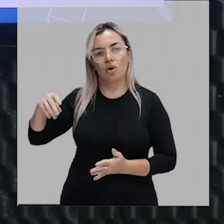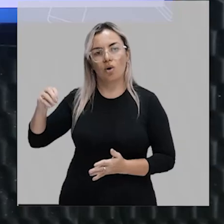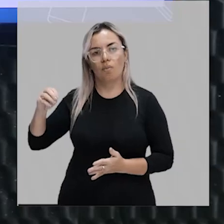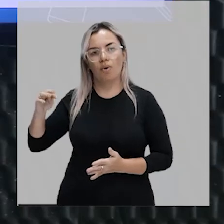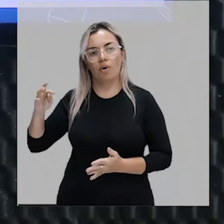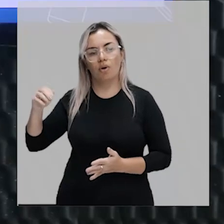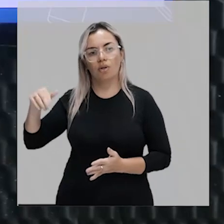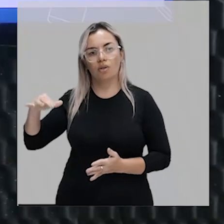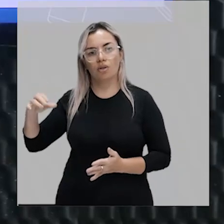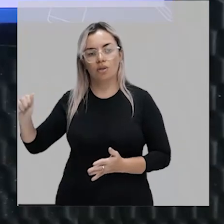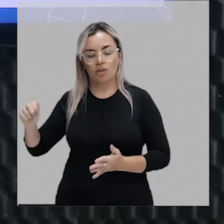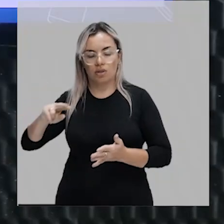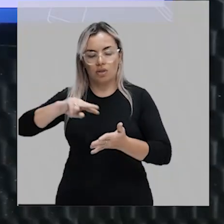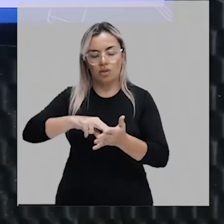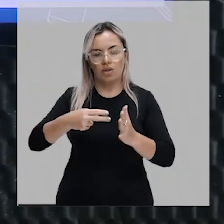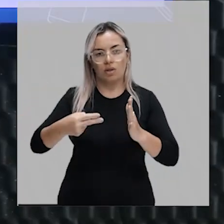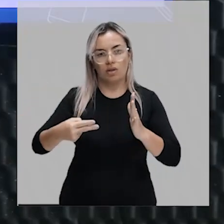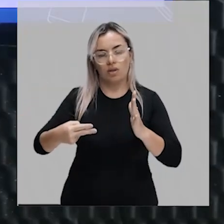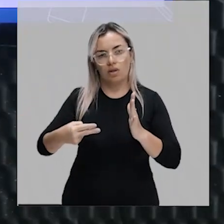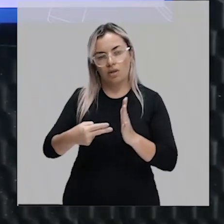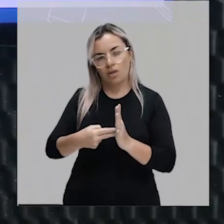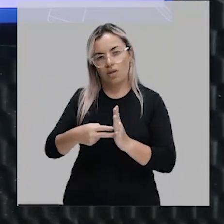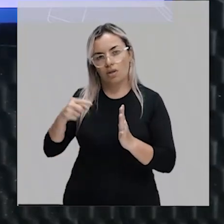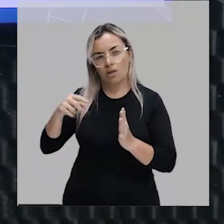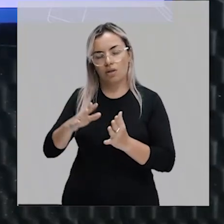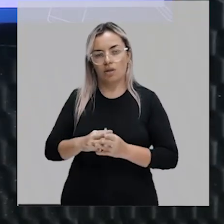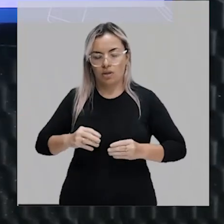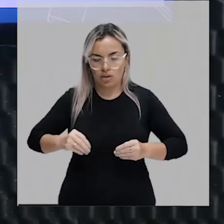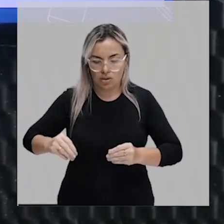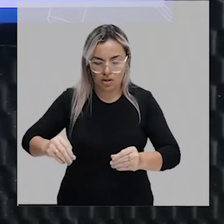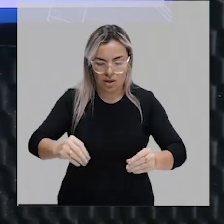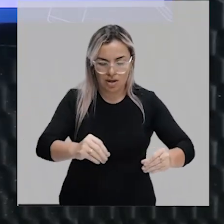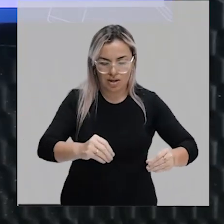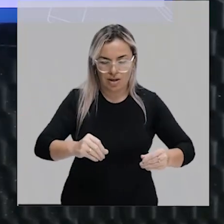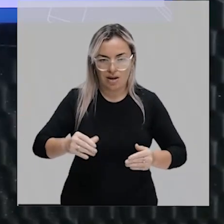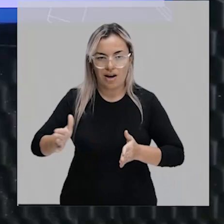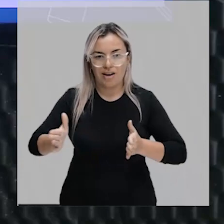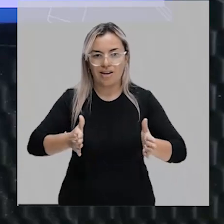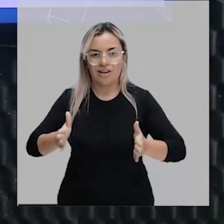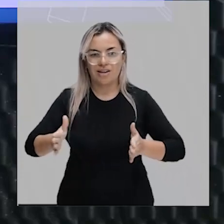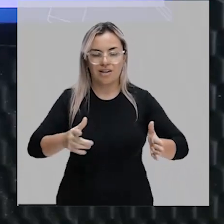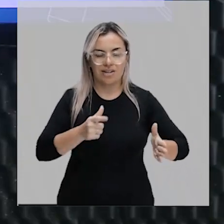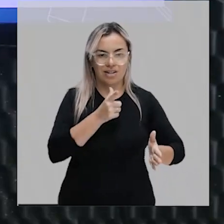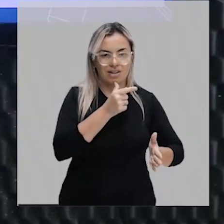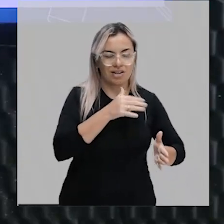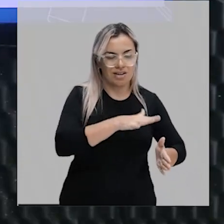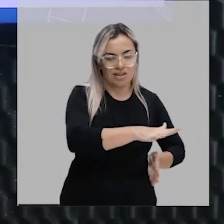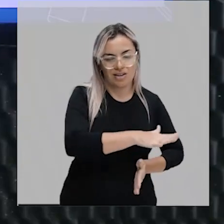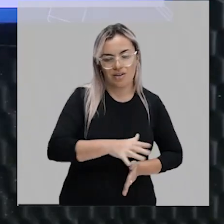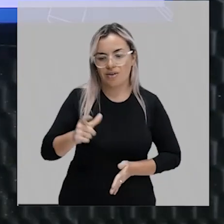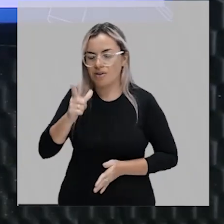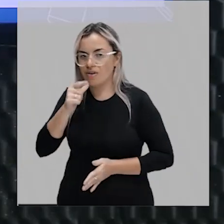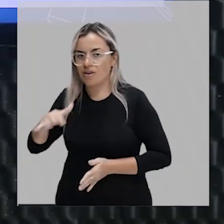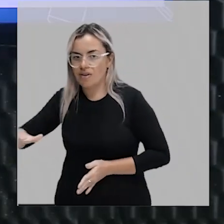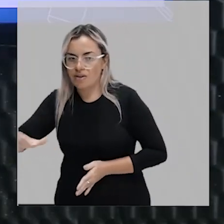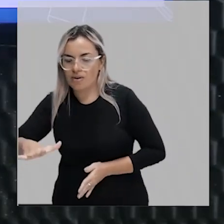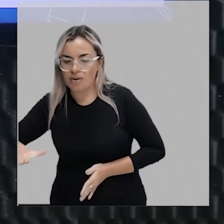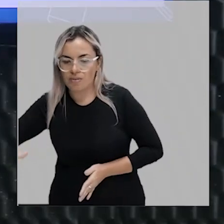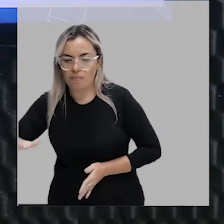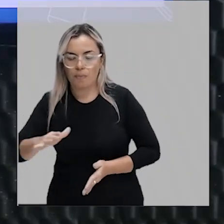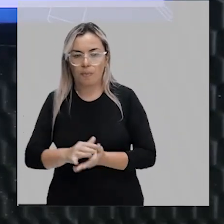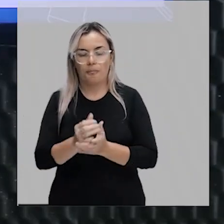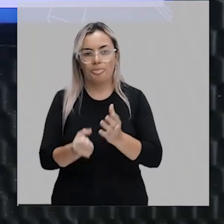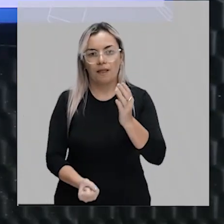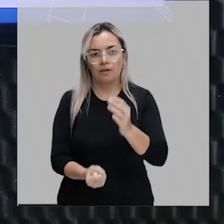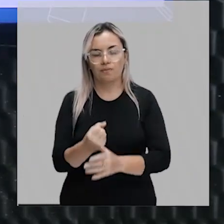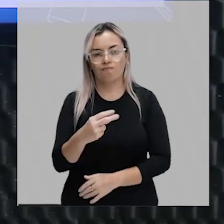palavra Mesopotâmia, terra entre rios. Mesopotâmia surgindo ali entre